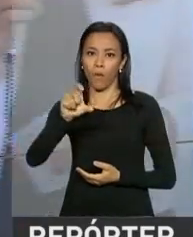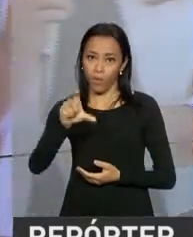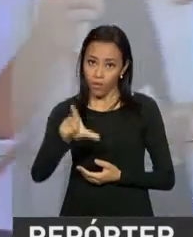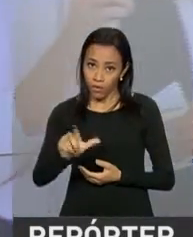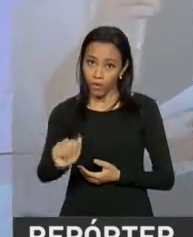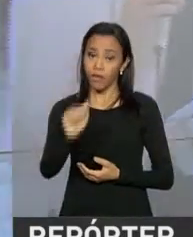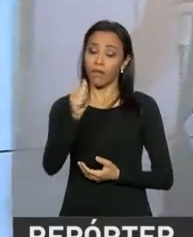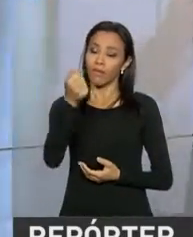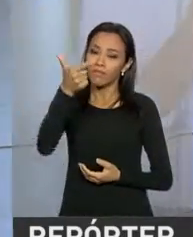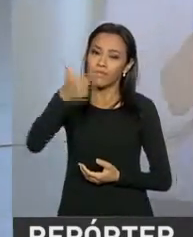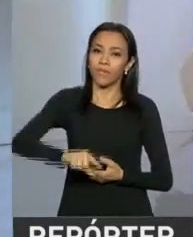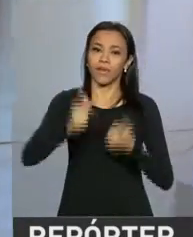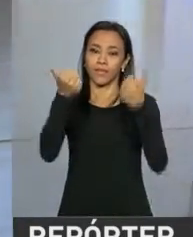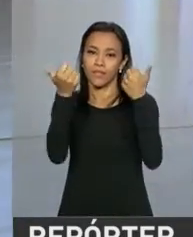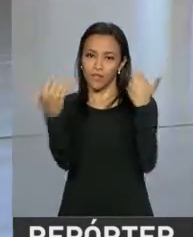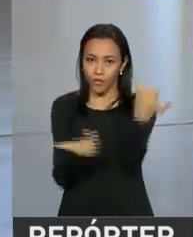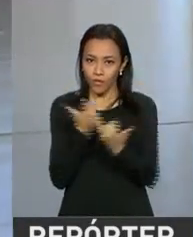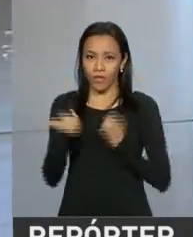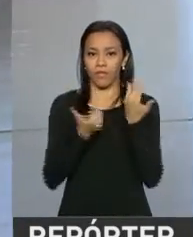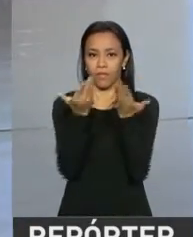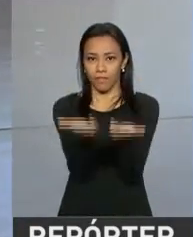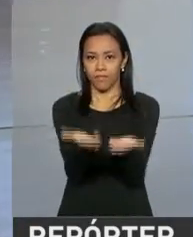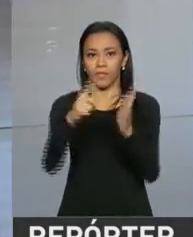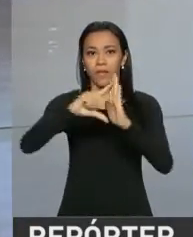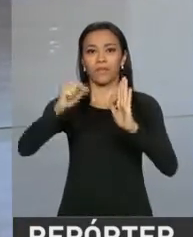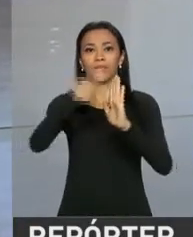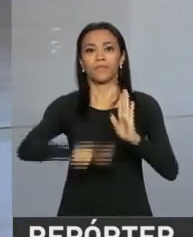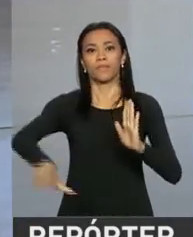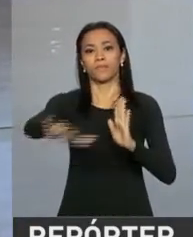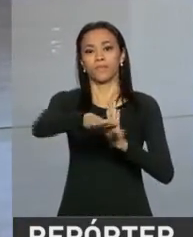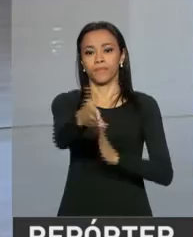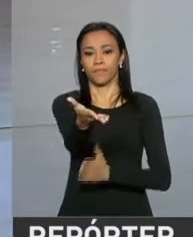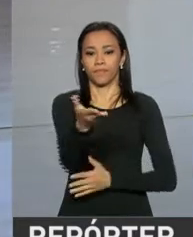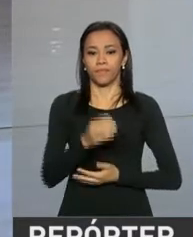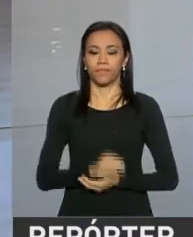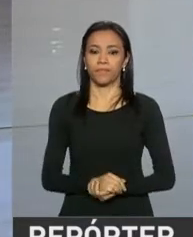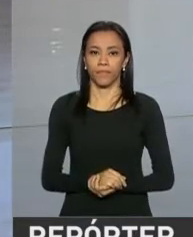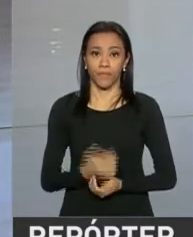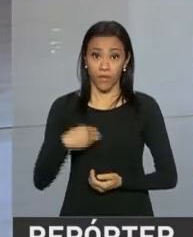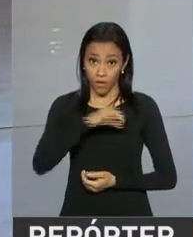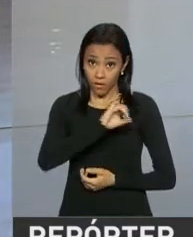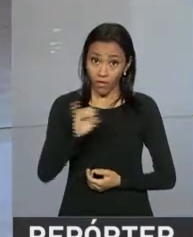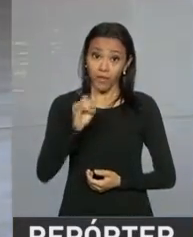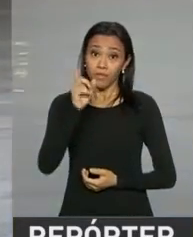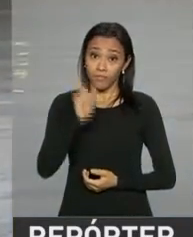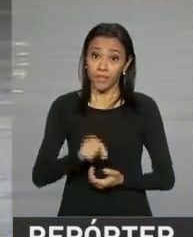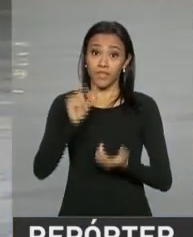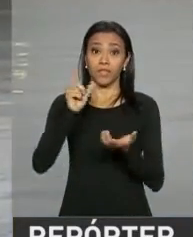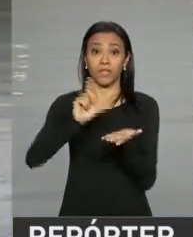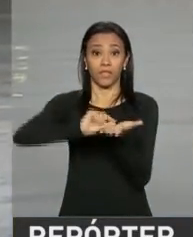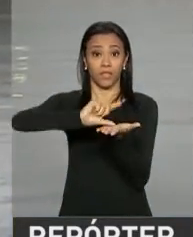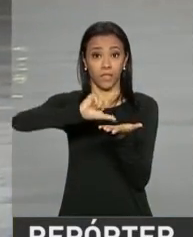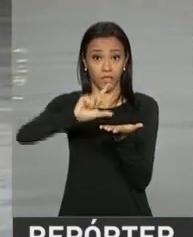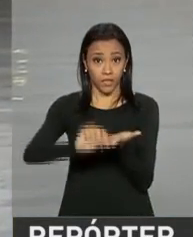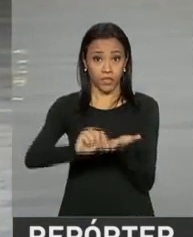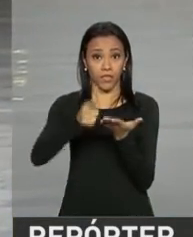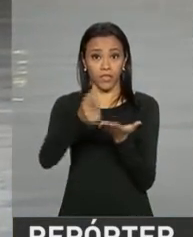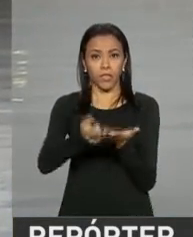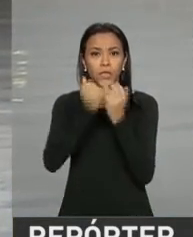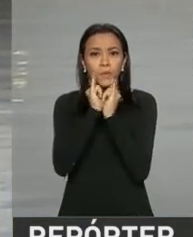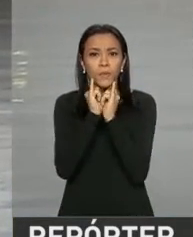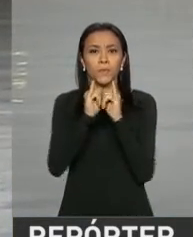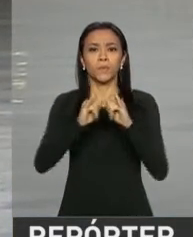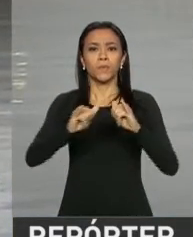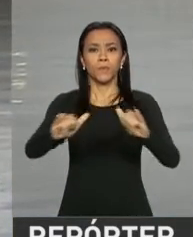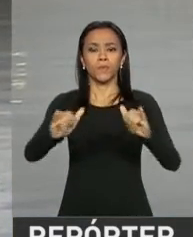ao vivo pra gente lá do palácio do planalto olá paula olhando em um artigo no new york times o jornalista